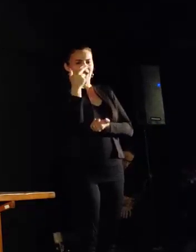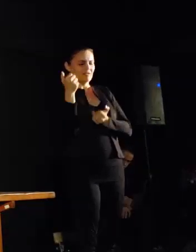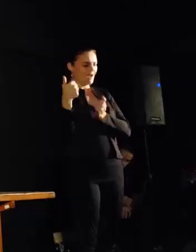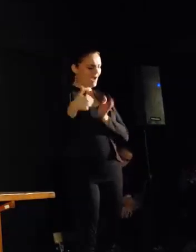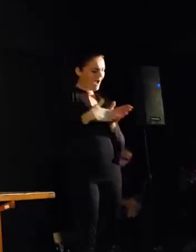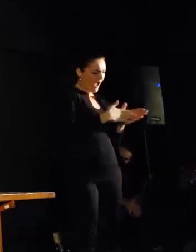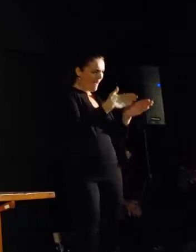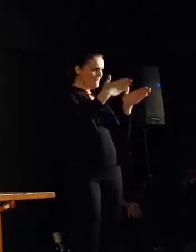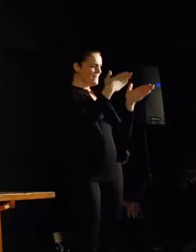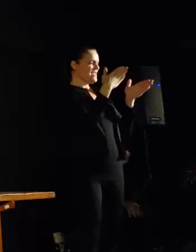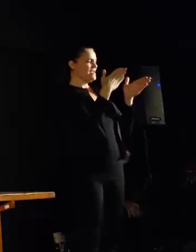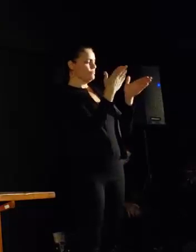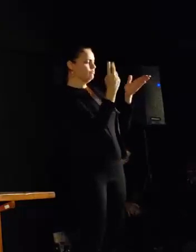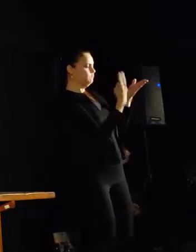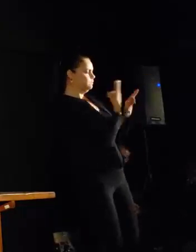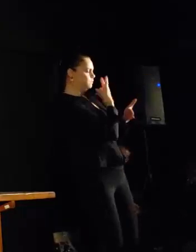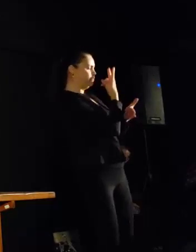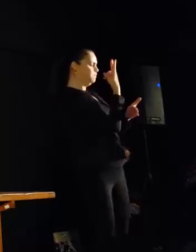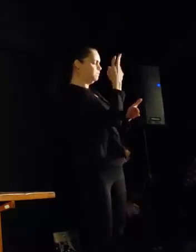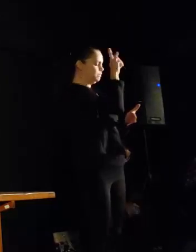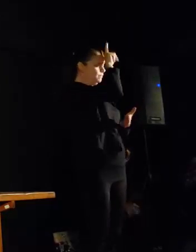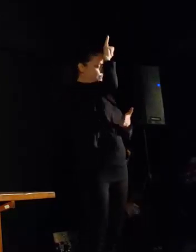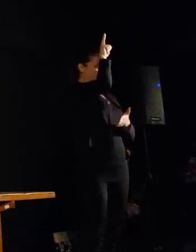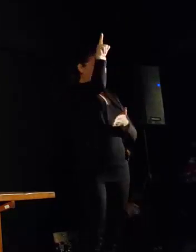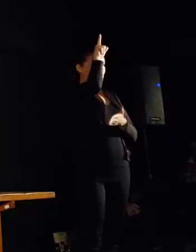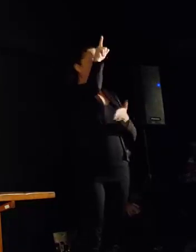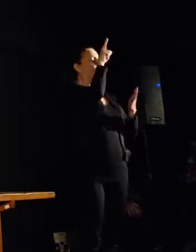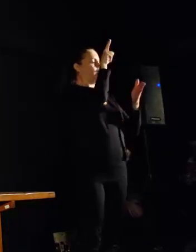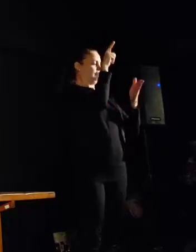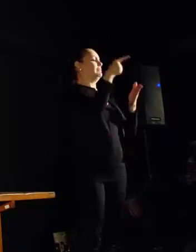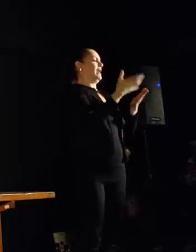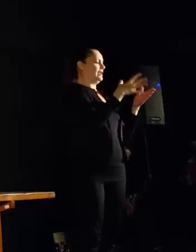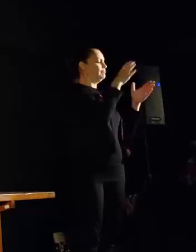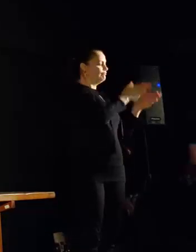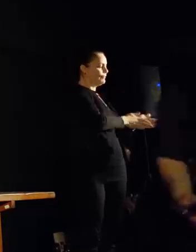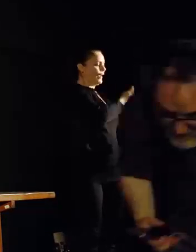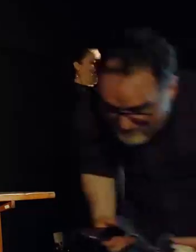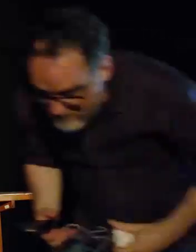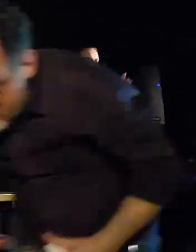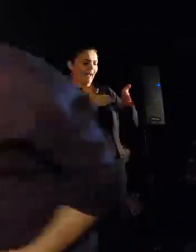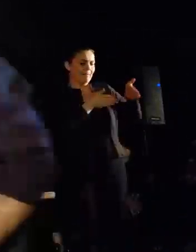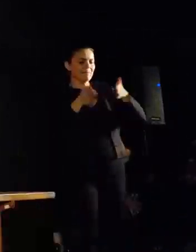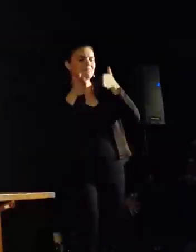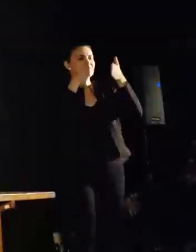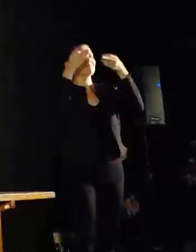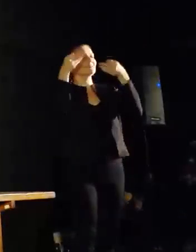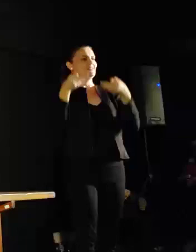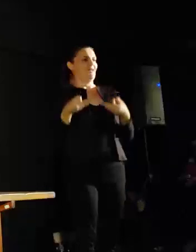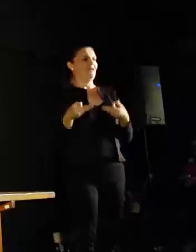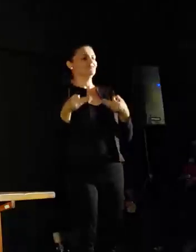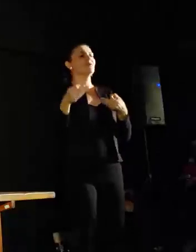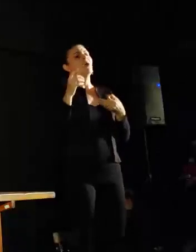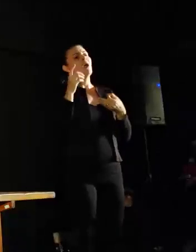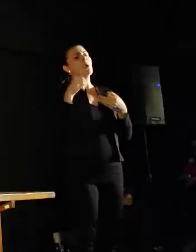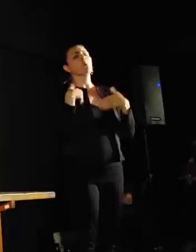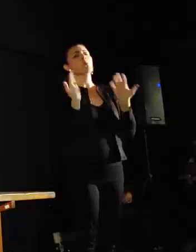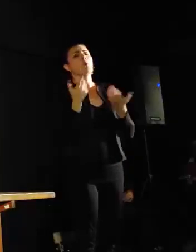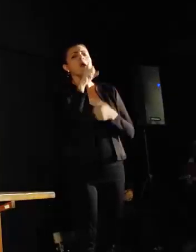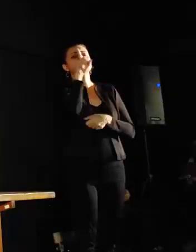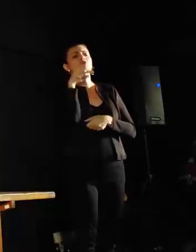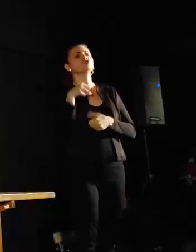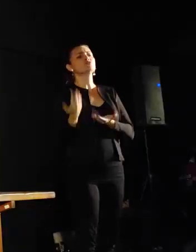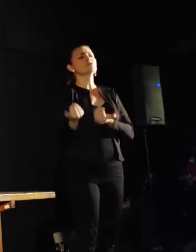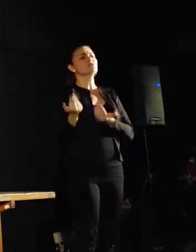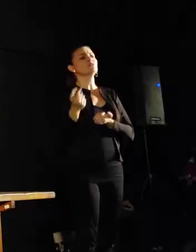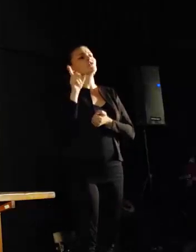pervertido. Certo? É necessário, porque afinal de contas, que juventude é essa? É a juventude que ocupou a escola, né? É a juventude que